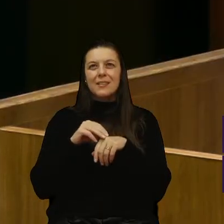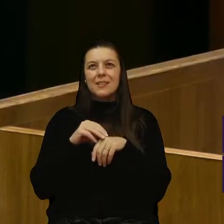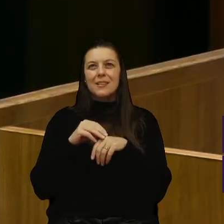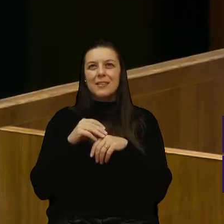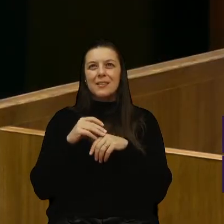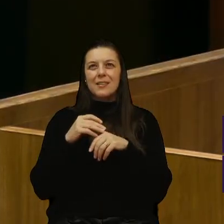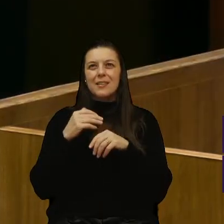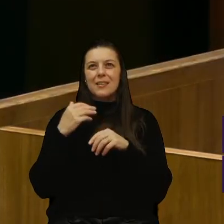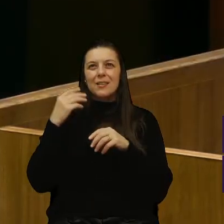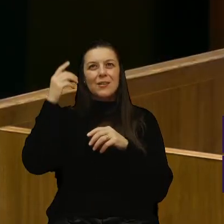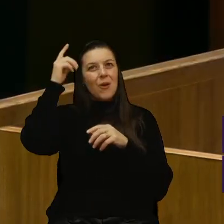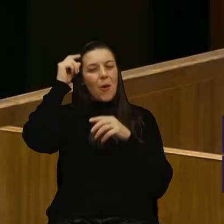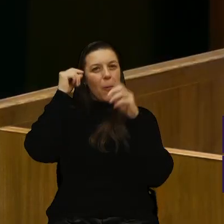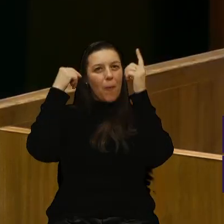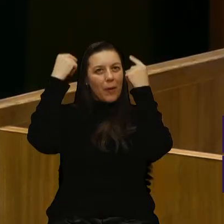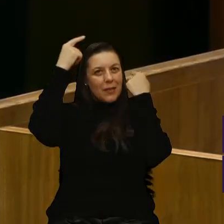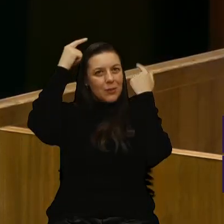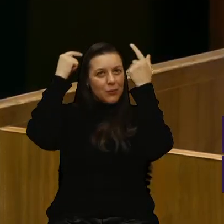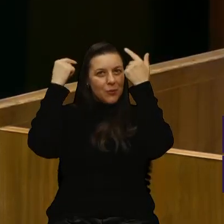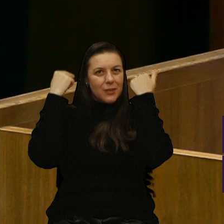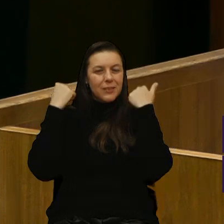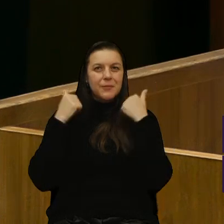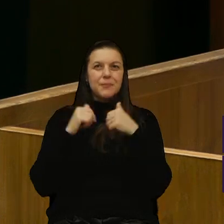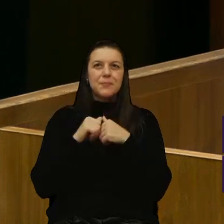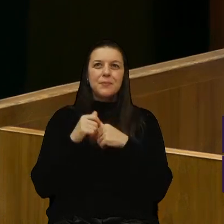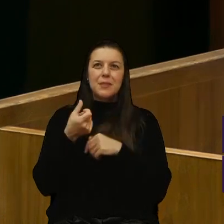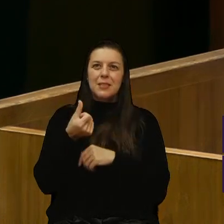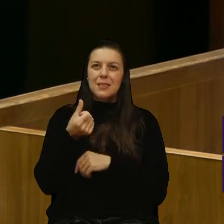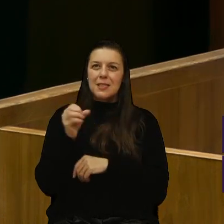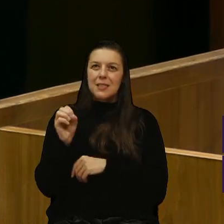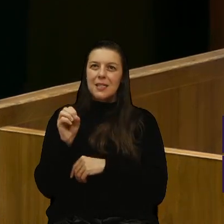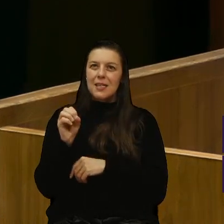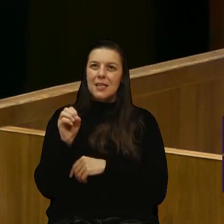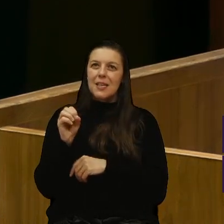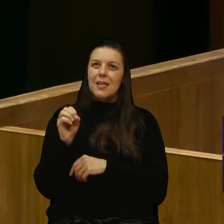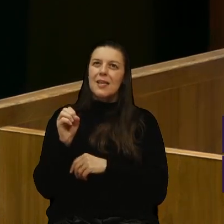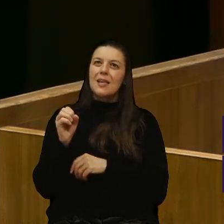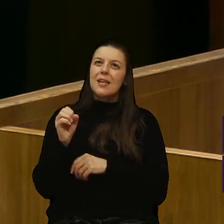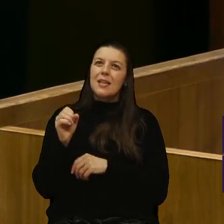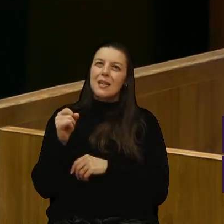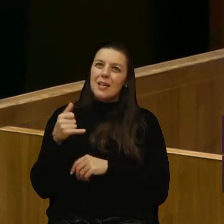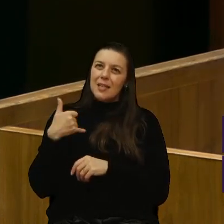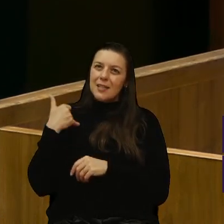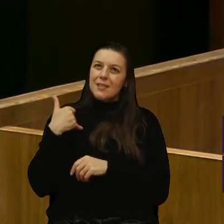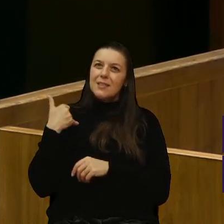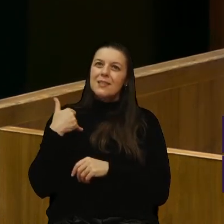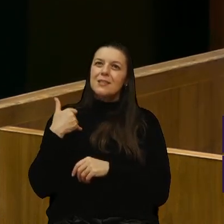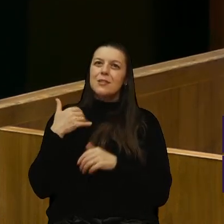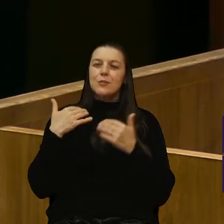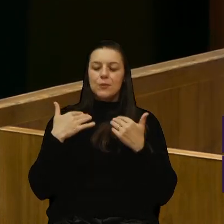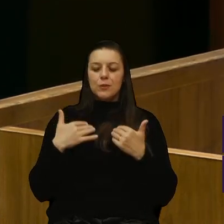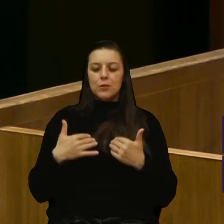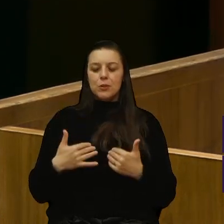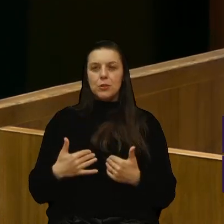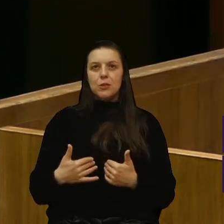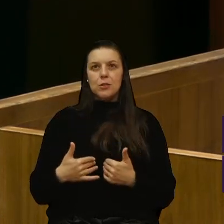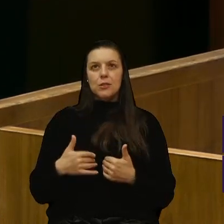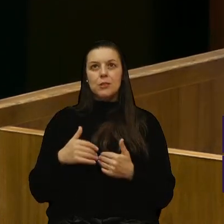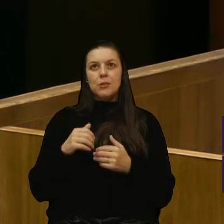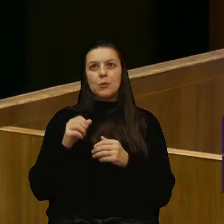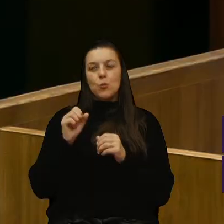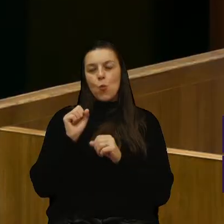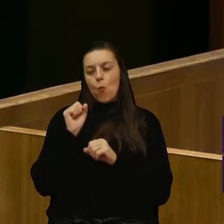algumas luzes. Tenho 60 anos, estou vestindo um vestido azul claro